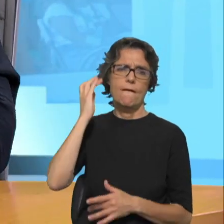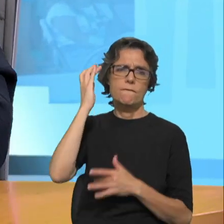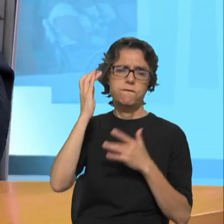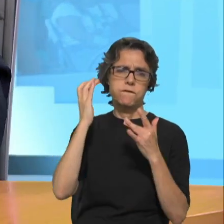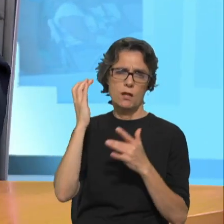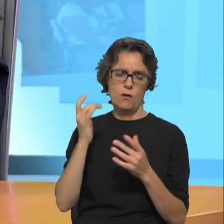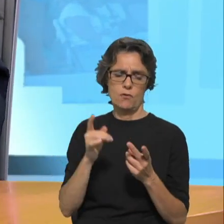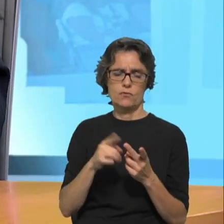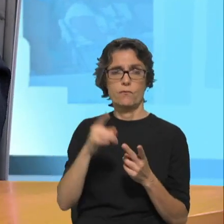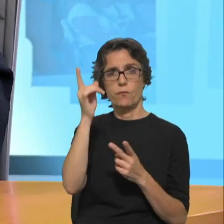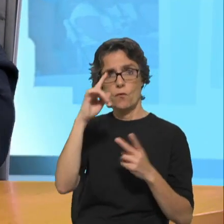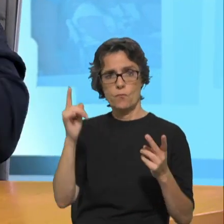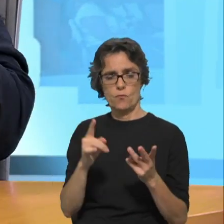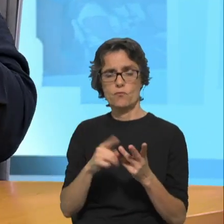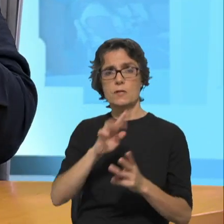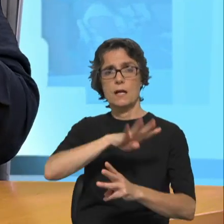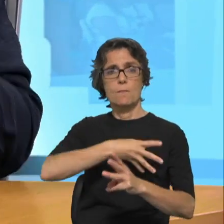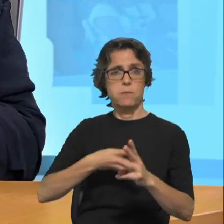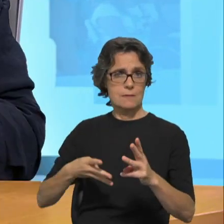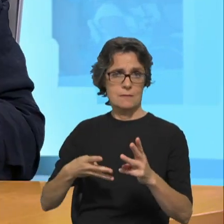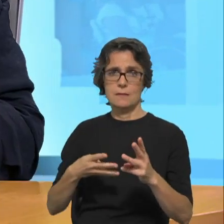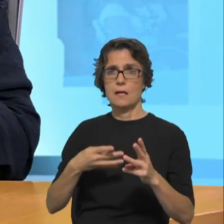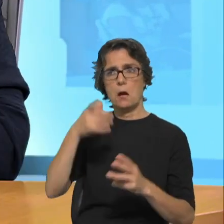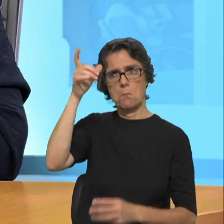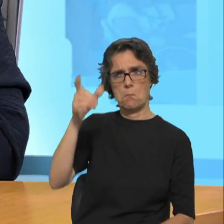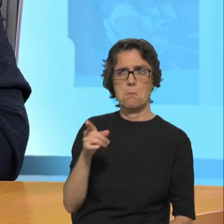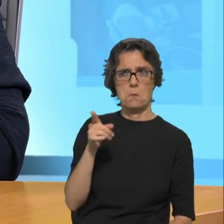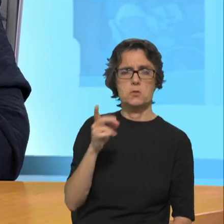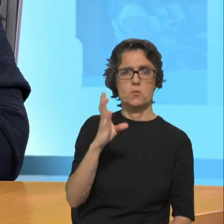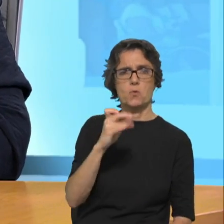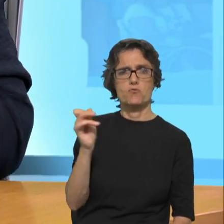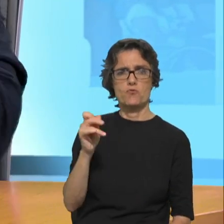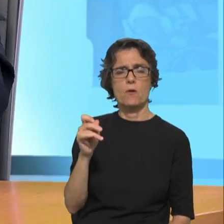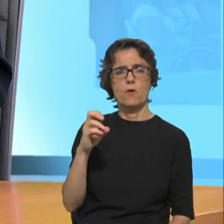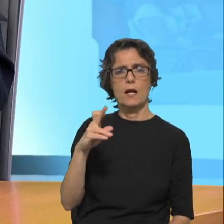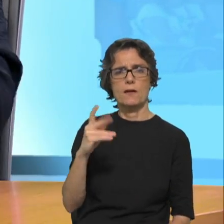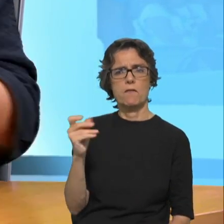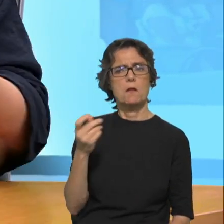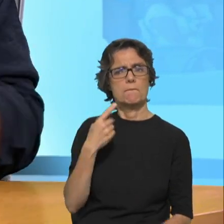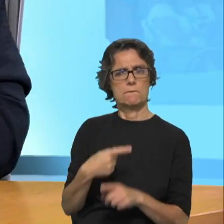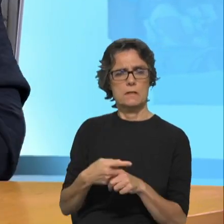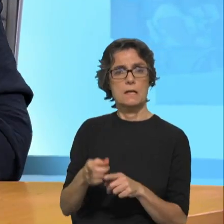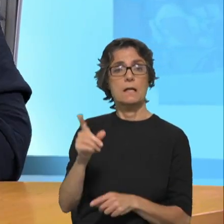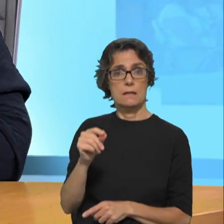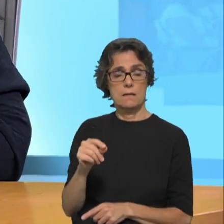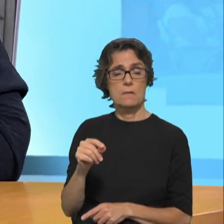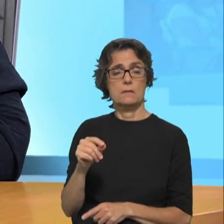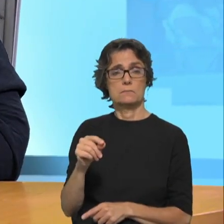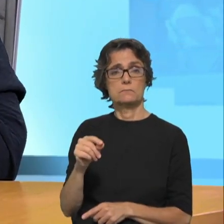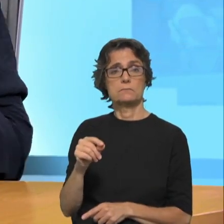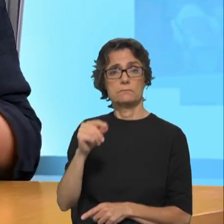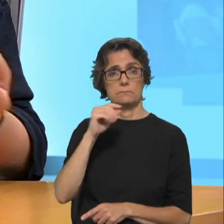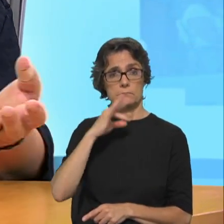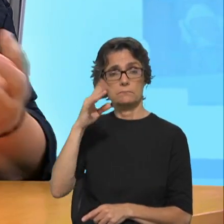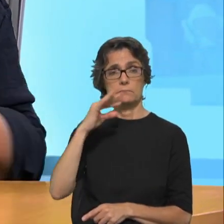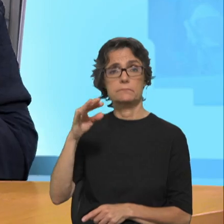personagem também muito interessante de podermos aproximar a ele e que teve a cantar, não é? O